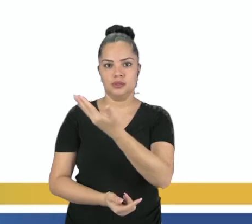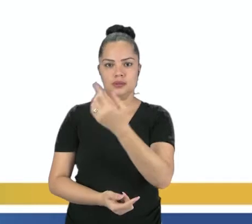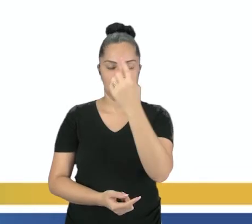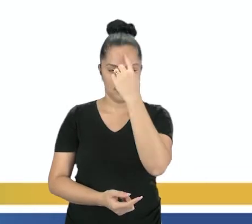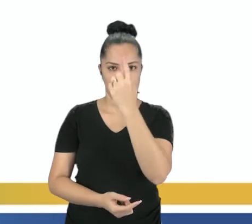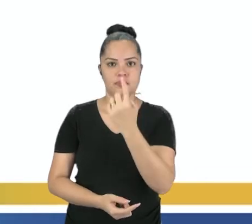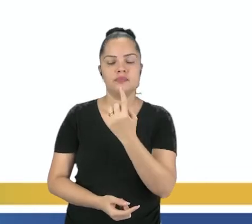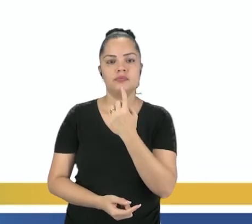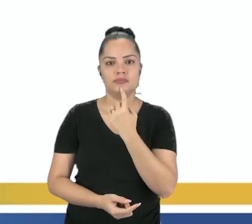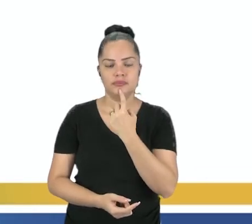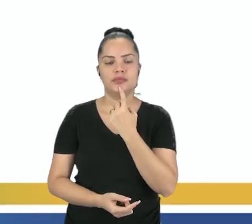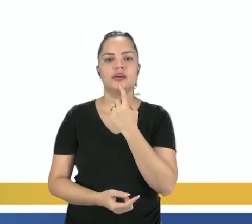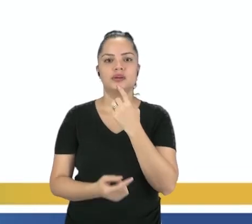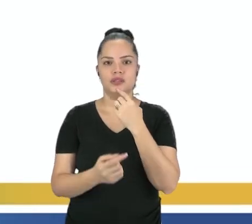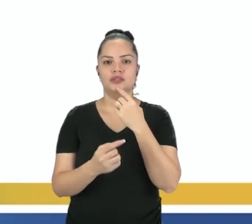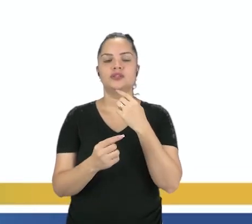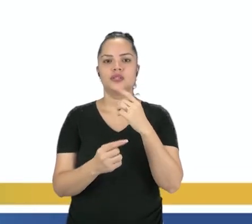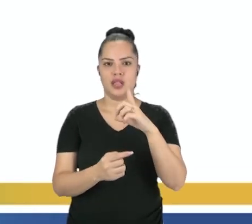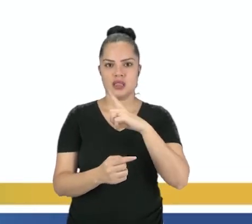ver que existem